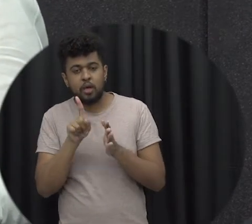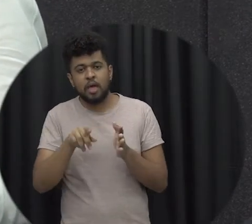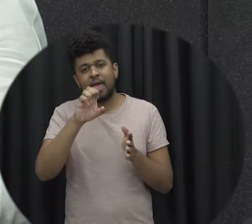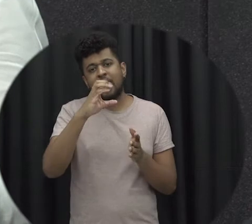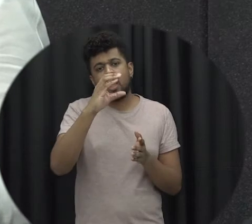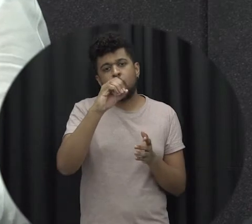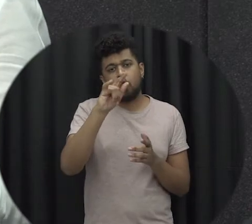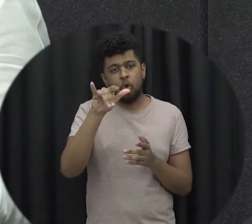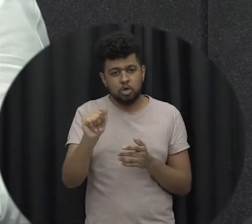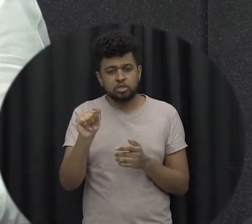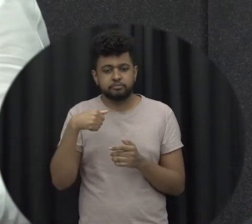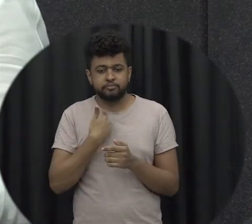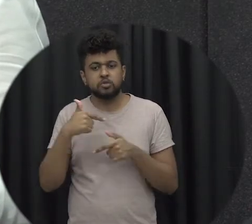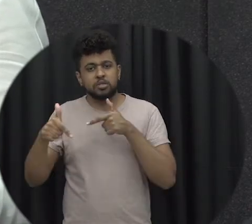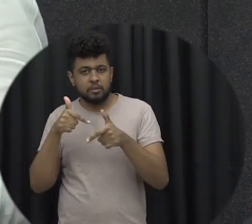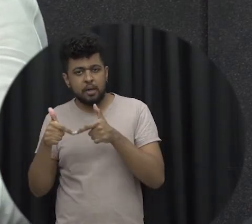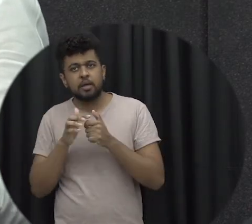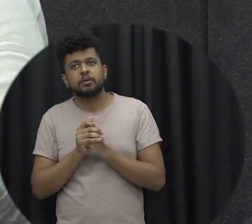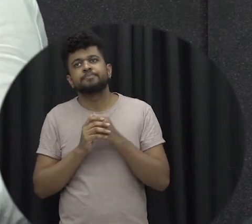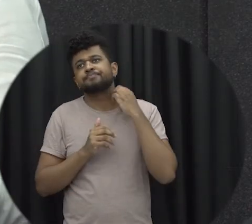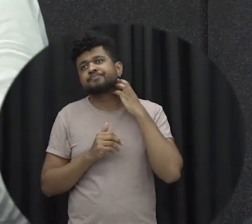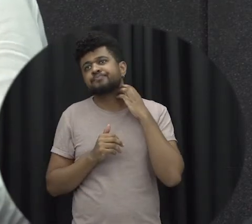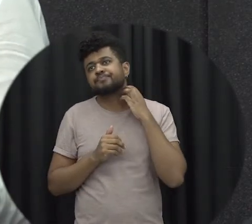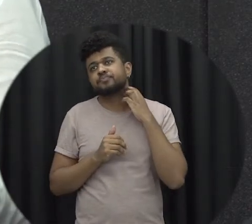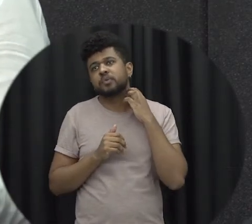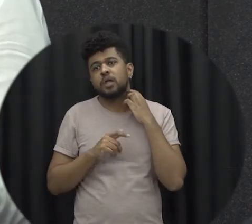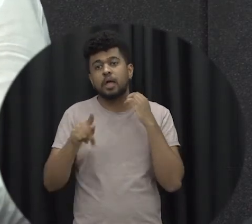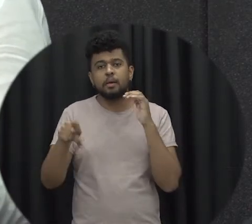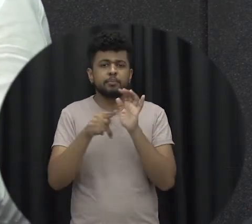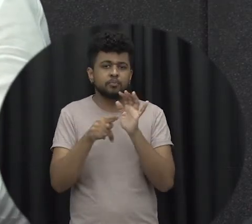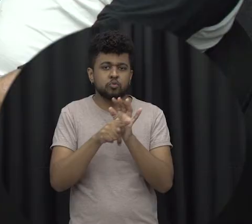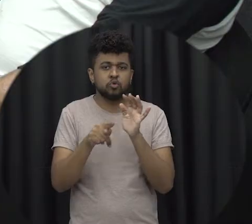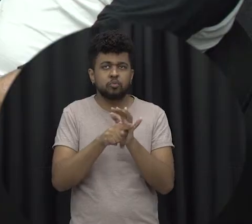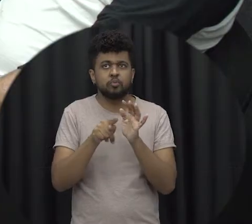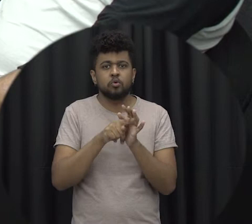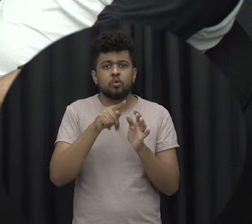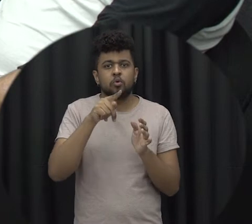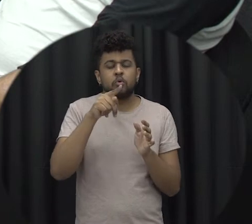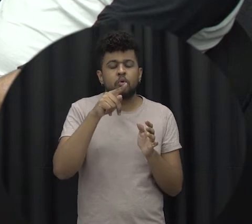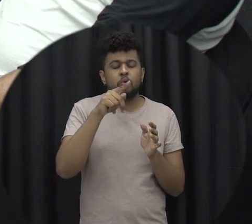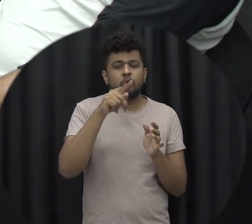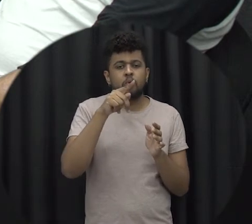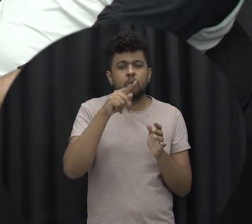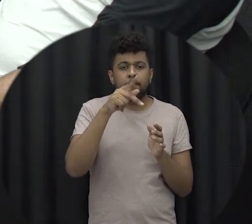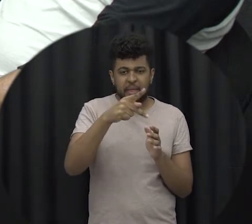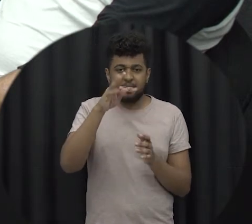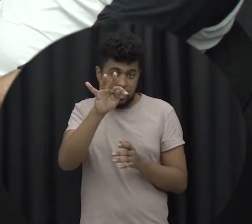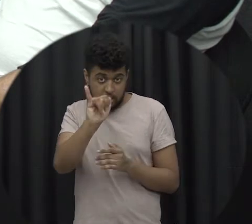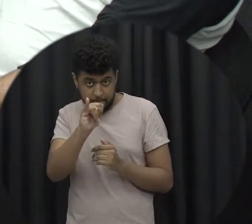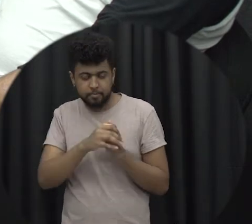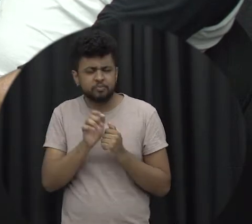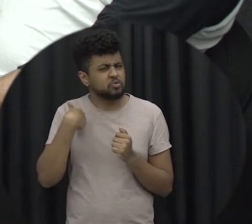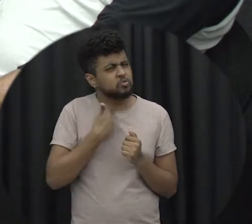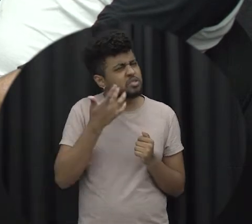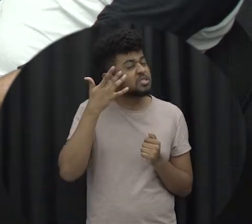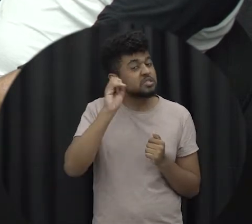ecológica, que a gente trabalha no laboratório, que é no Parque Nacional do Iguaçu. E eu não sei se vocês já viram na estrada,